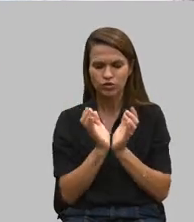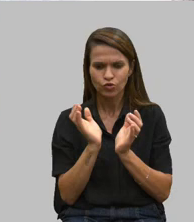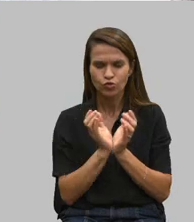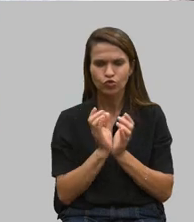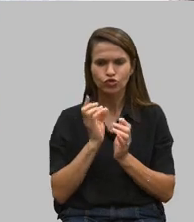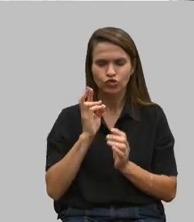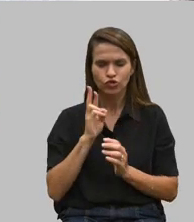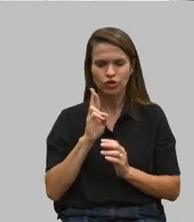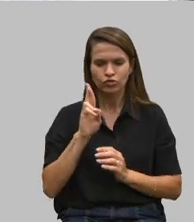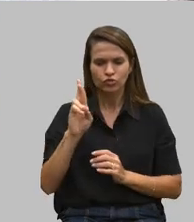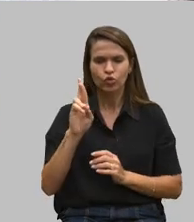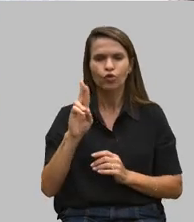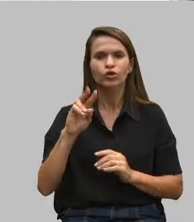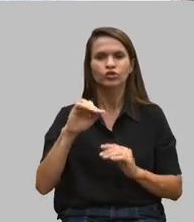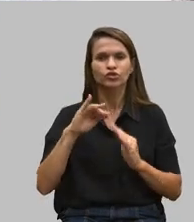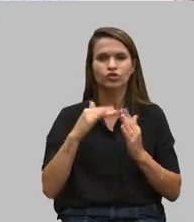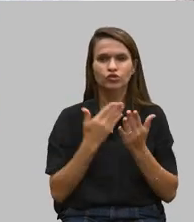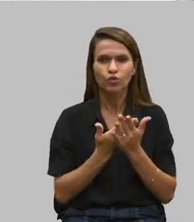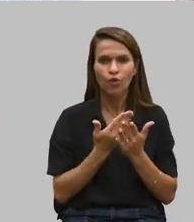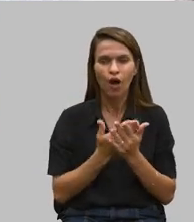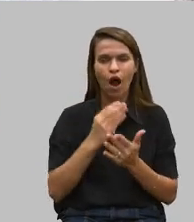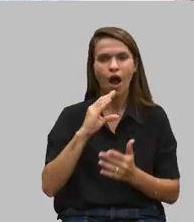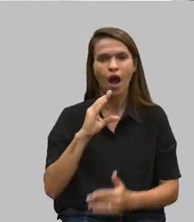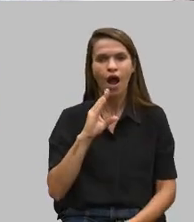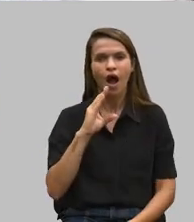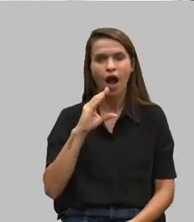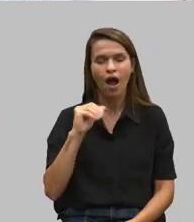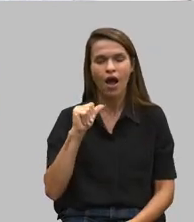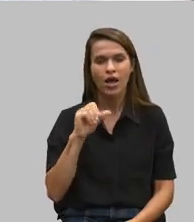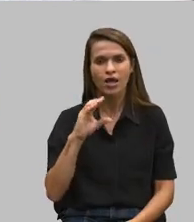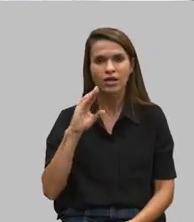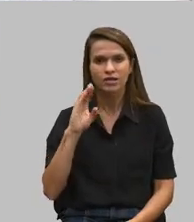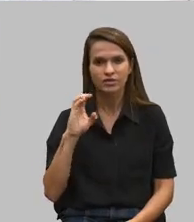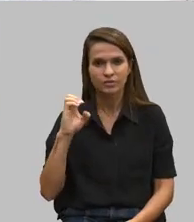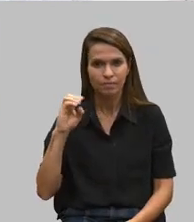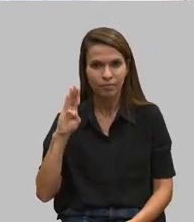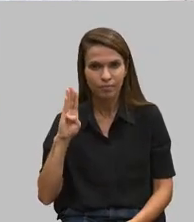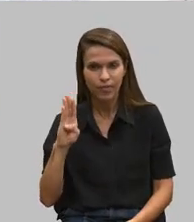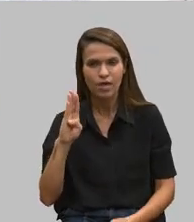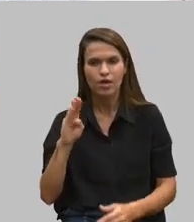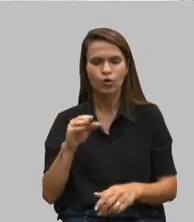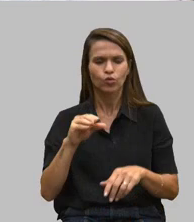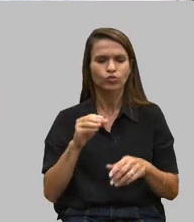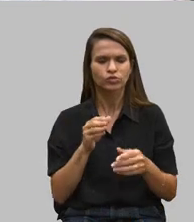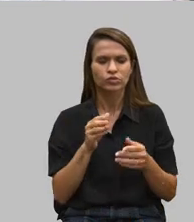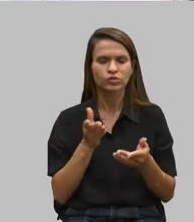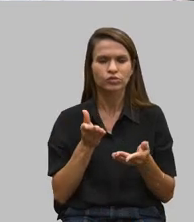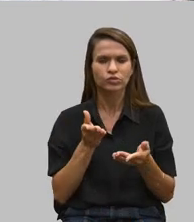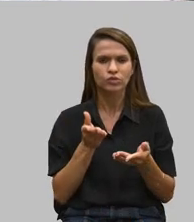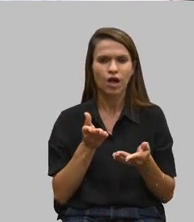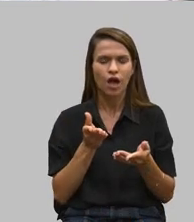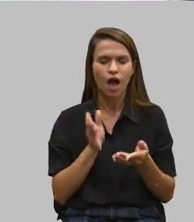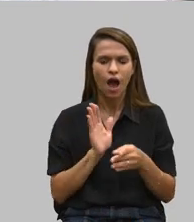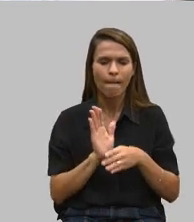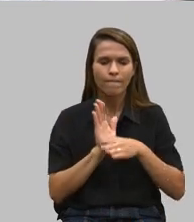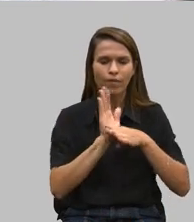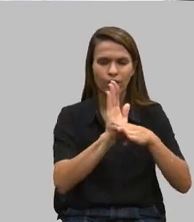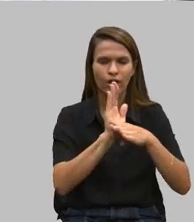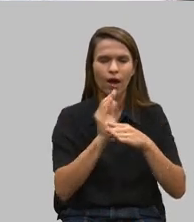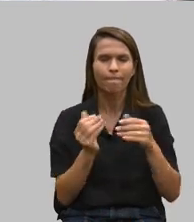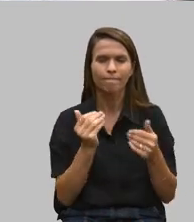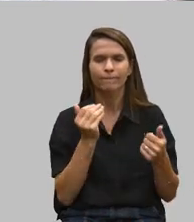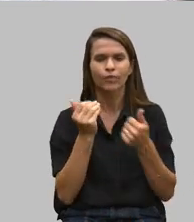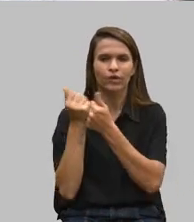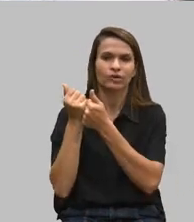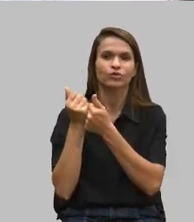escola com os asbs com os atbs com superintendentes regionais com todos os nossos servidores